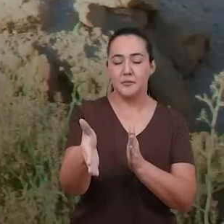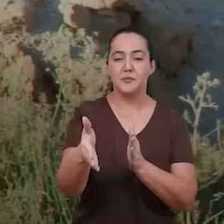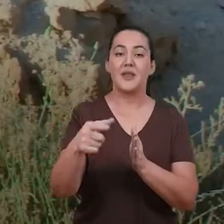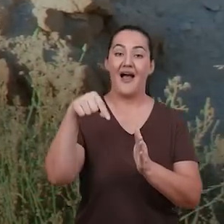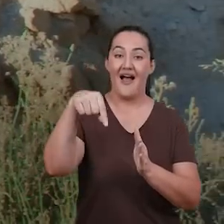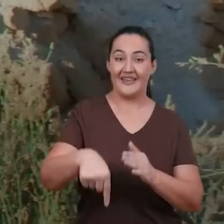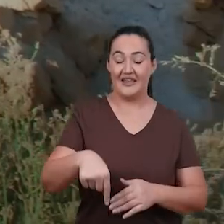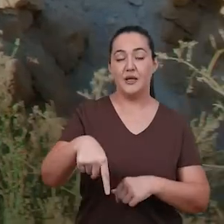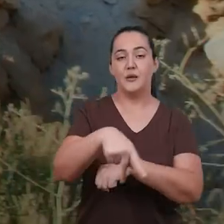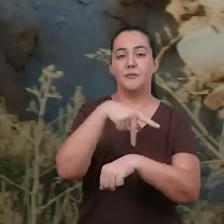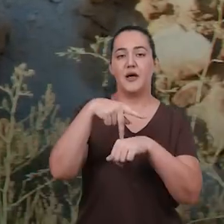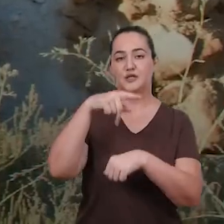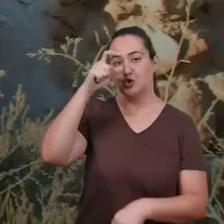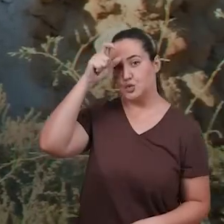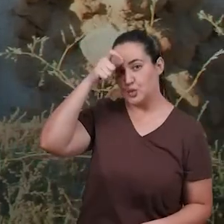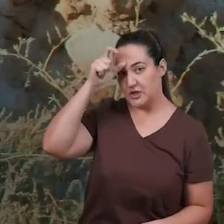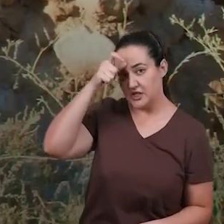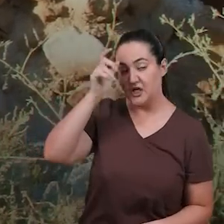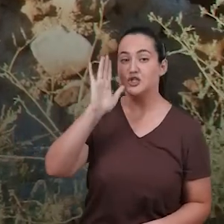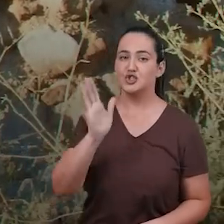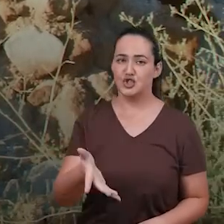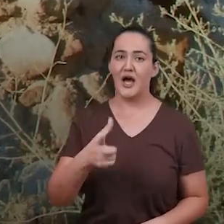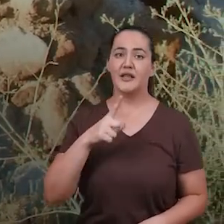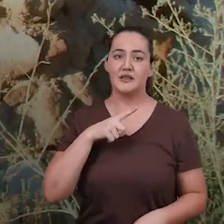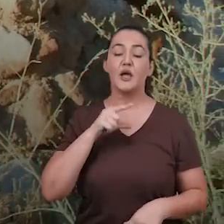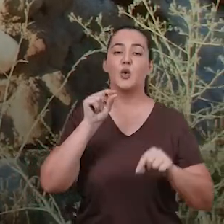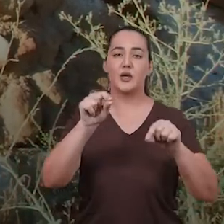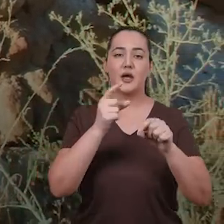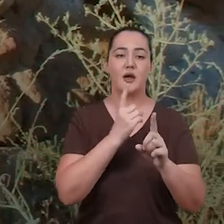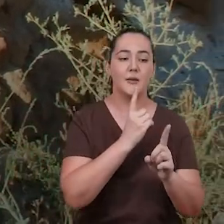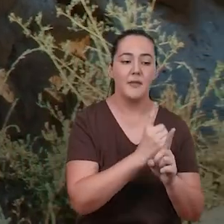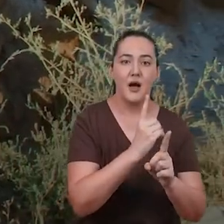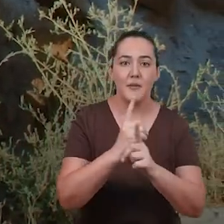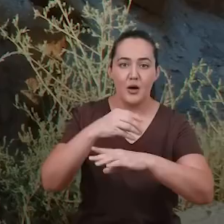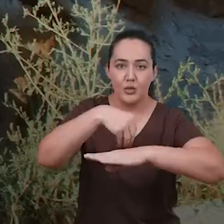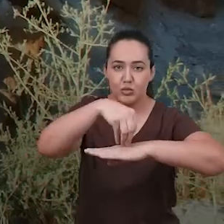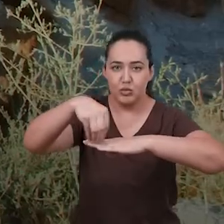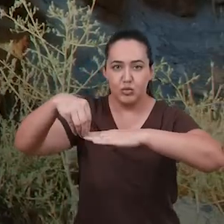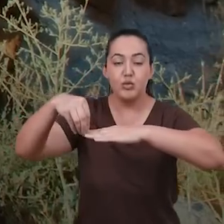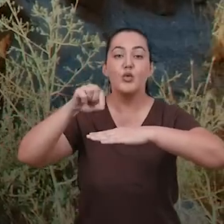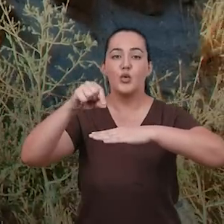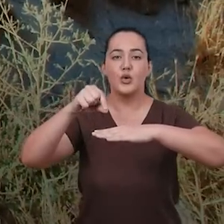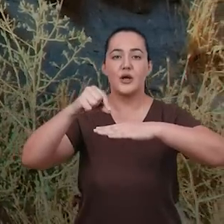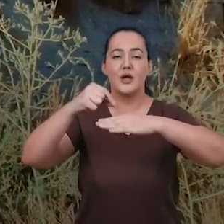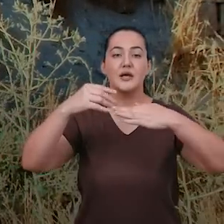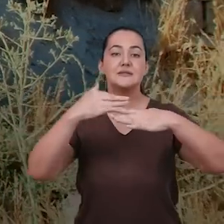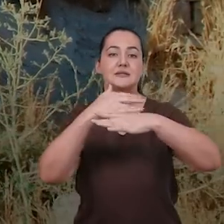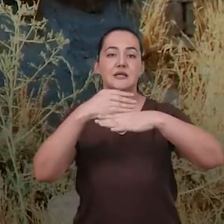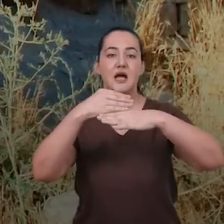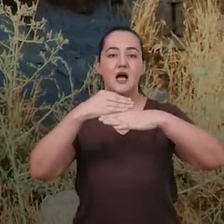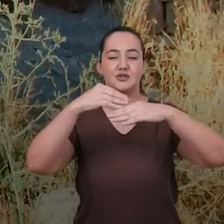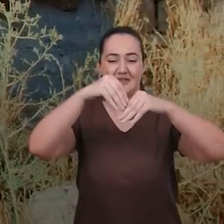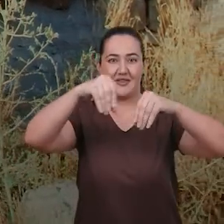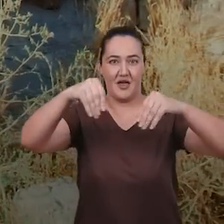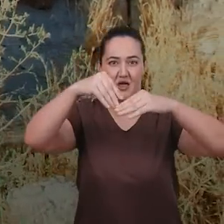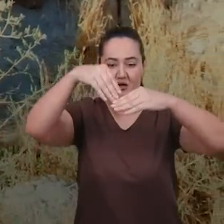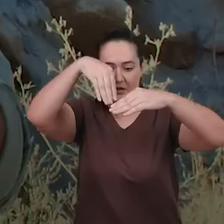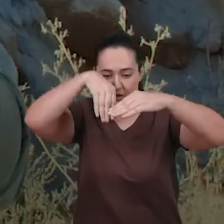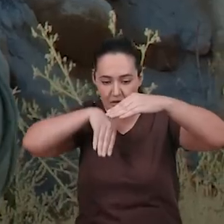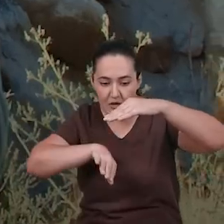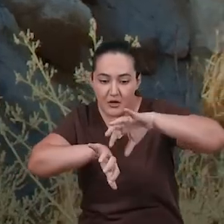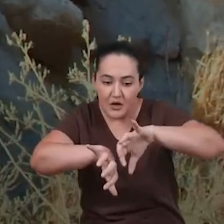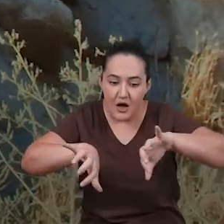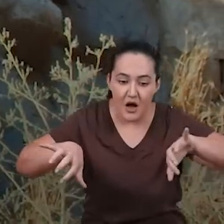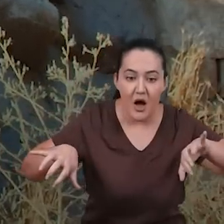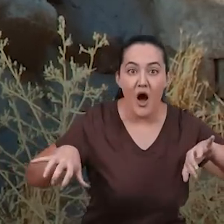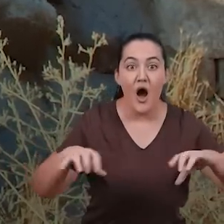Turquia já foram mapeadas cerca de 20 cidades subterrâneas. E por que esse nome, cidades subterrâneas?